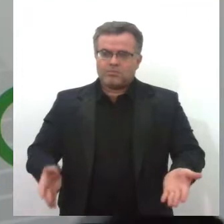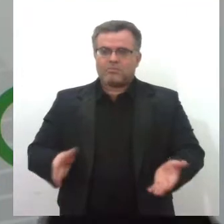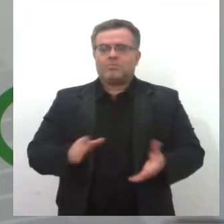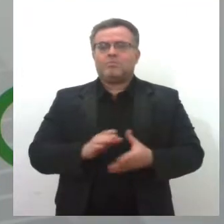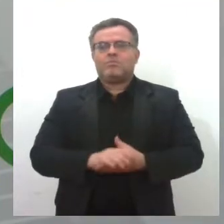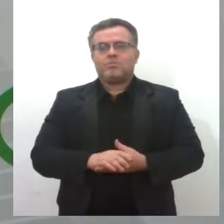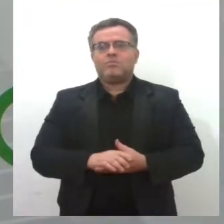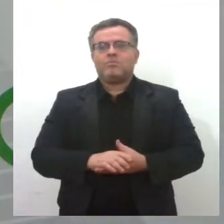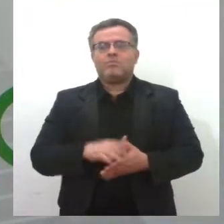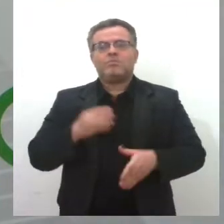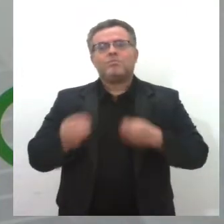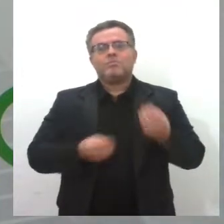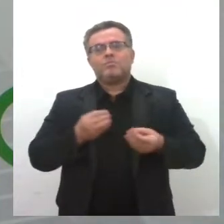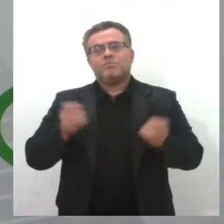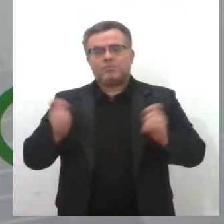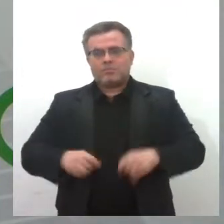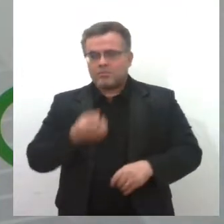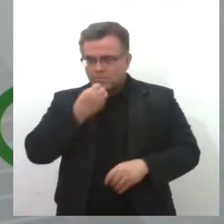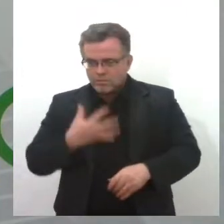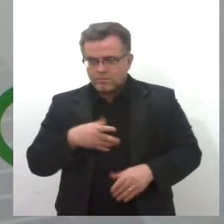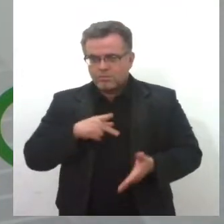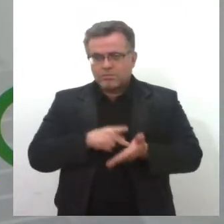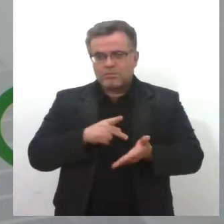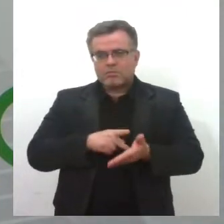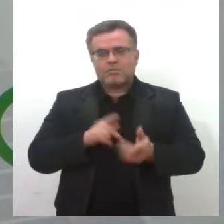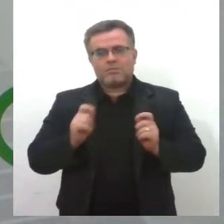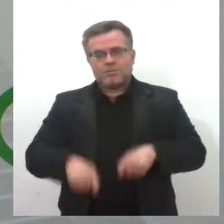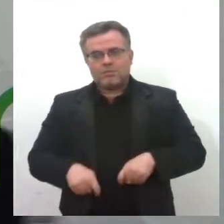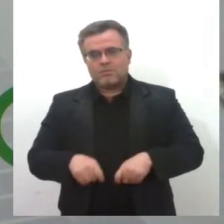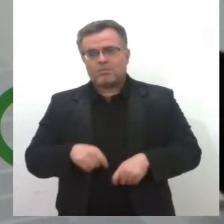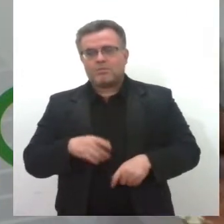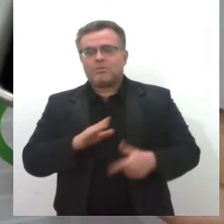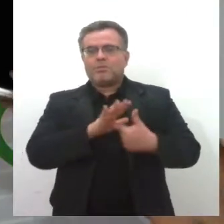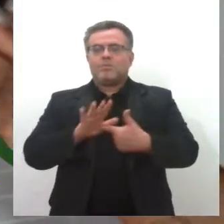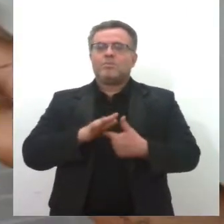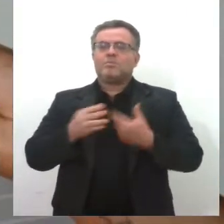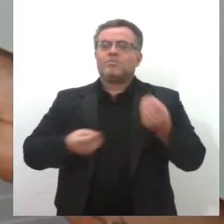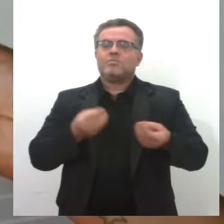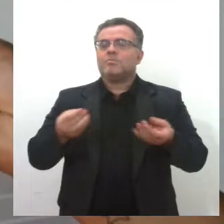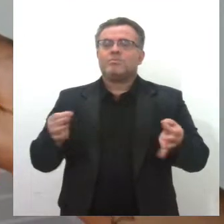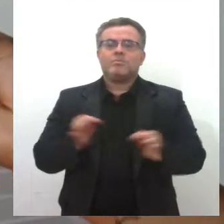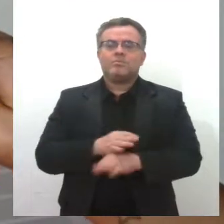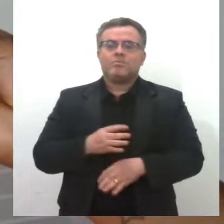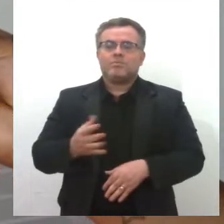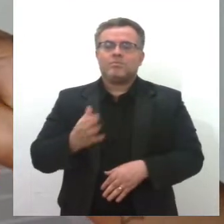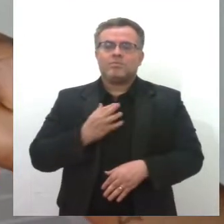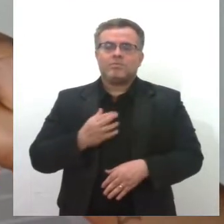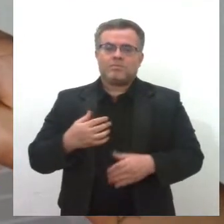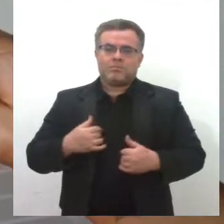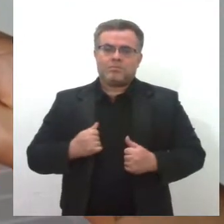né? Isso é positivo também? Resguardou a população nessa questão da pandemia? É, como vocês